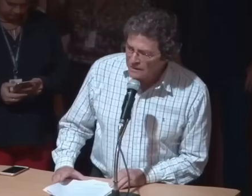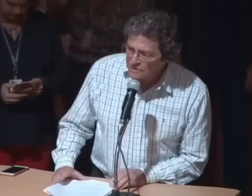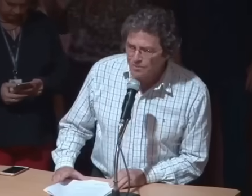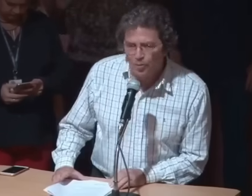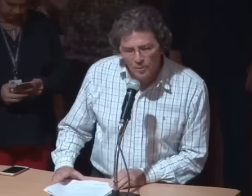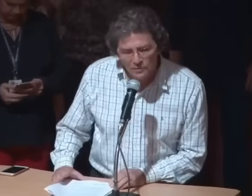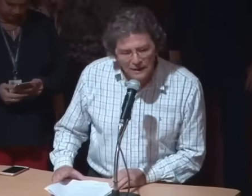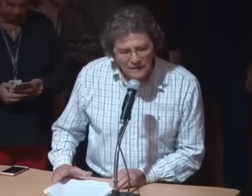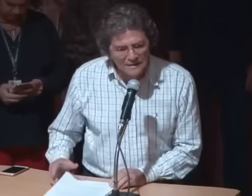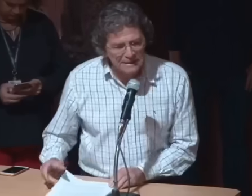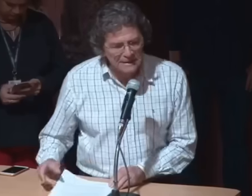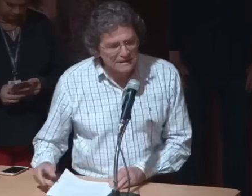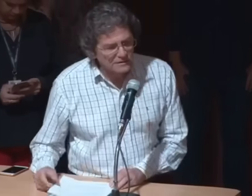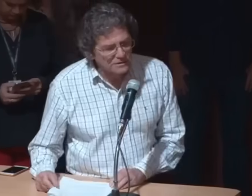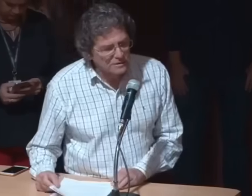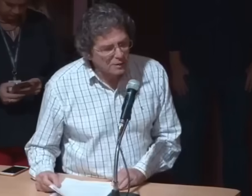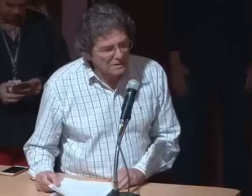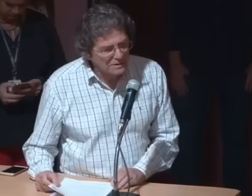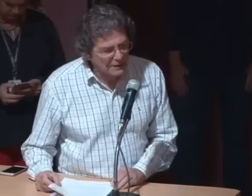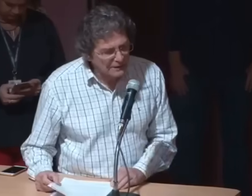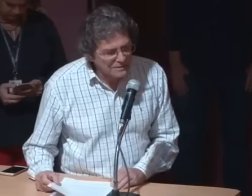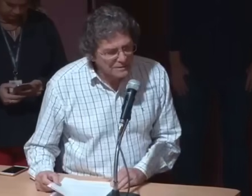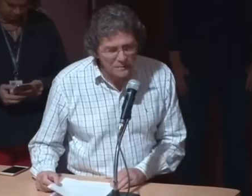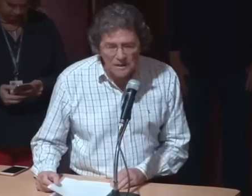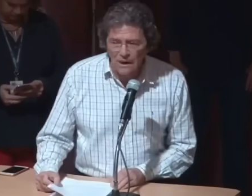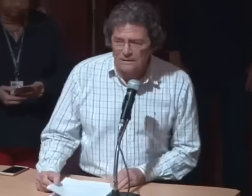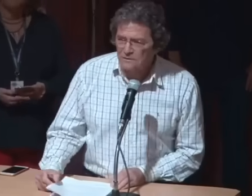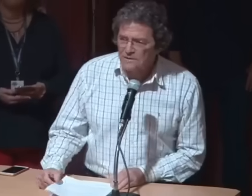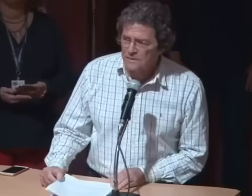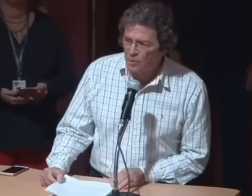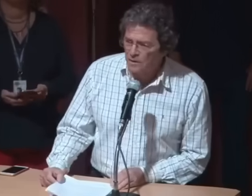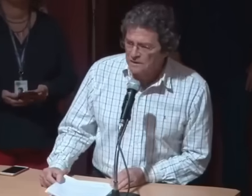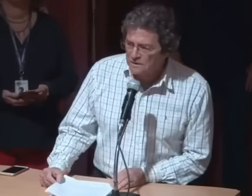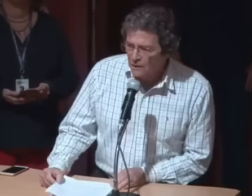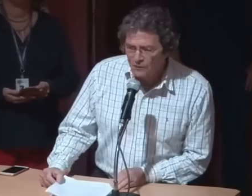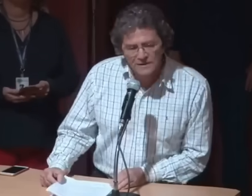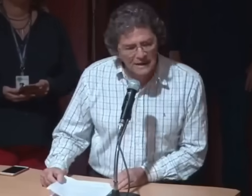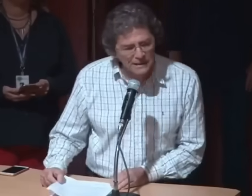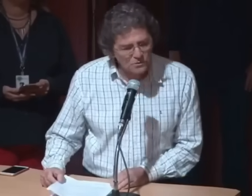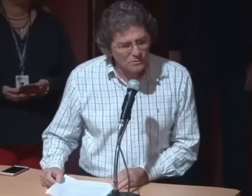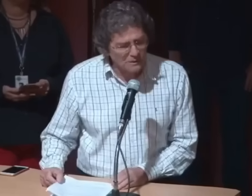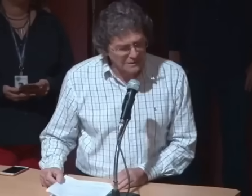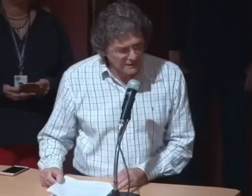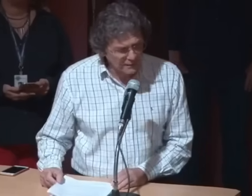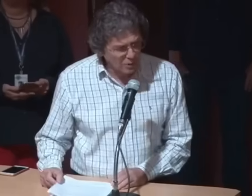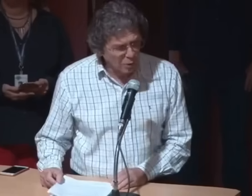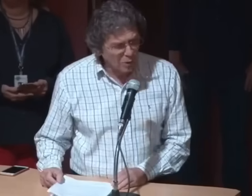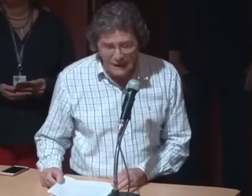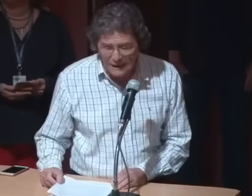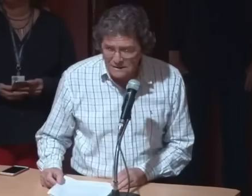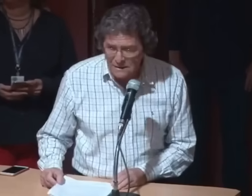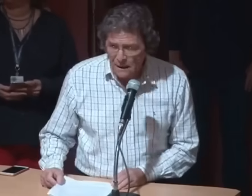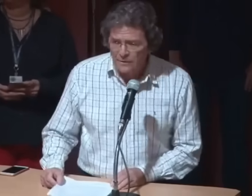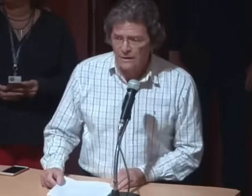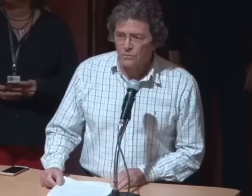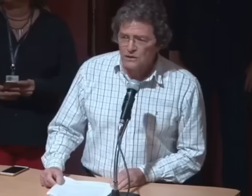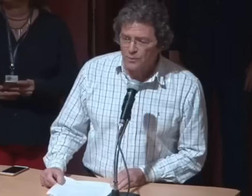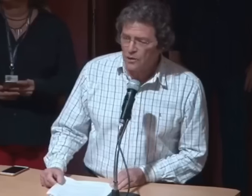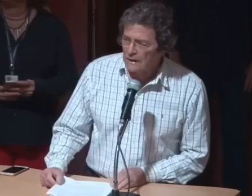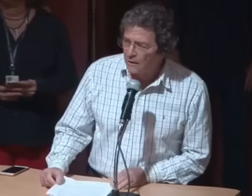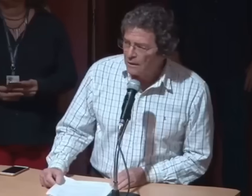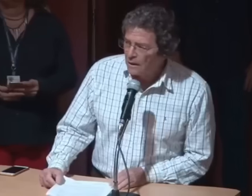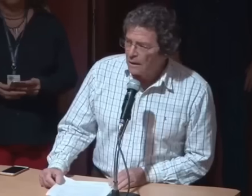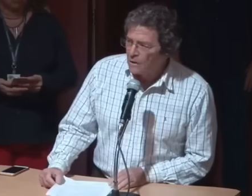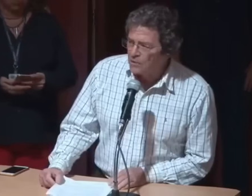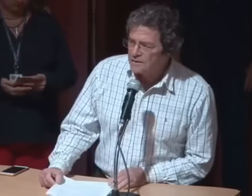aqui novamente de público trazendo essas questões para o candidato Haddad. Estamos aguardando as respostas oficiais do outro candidato para colocá-las, porque no